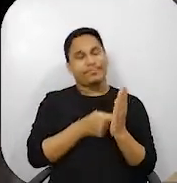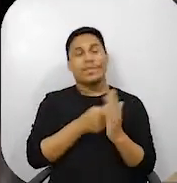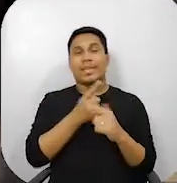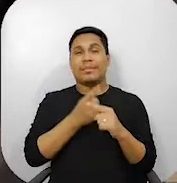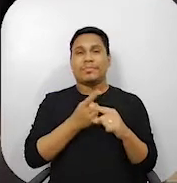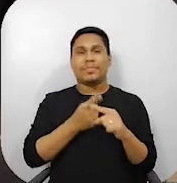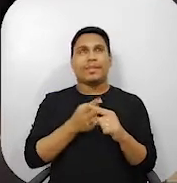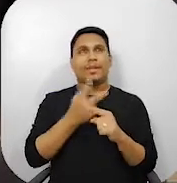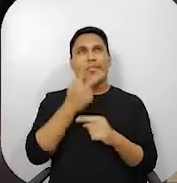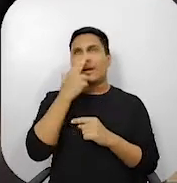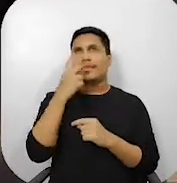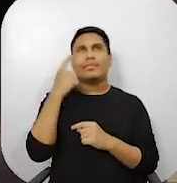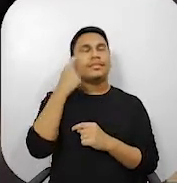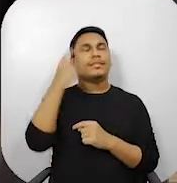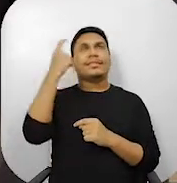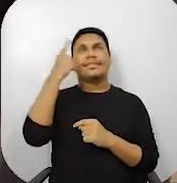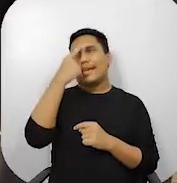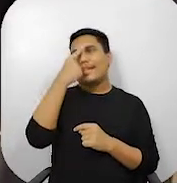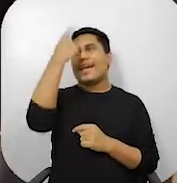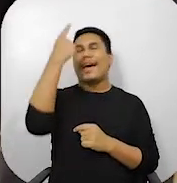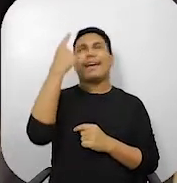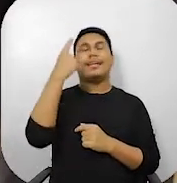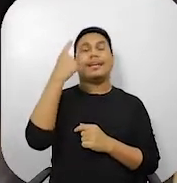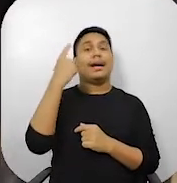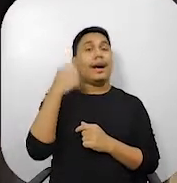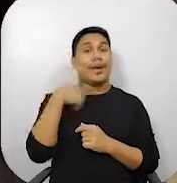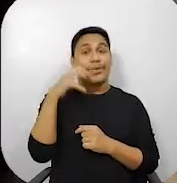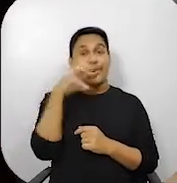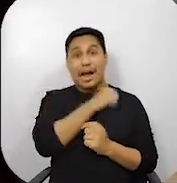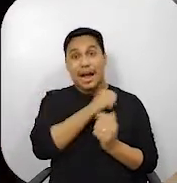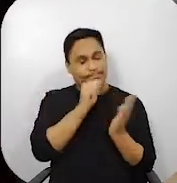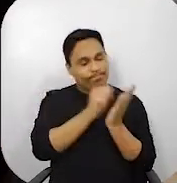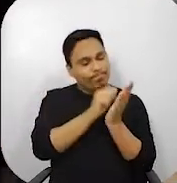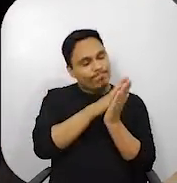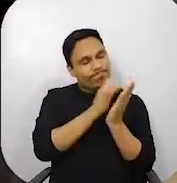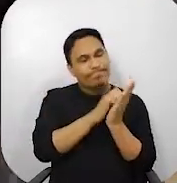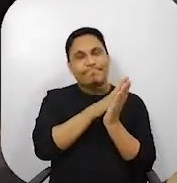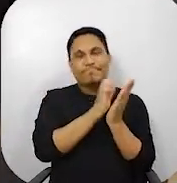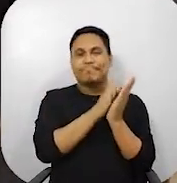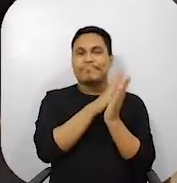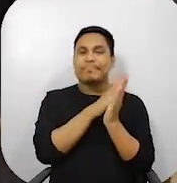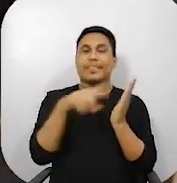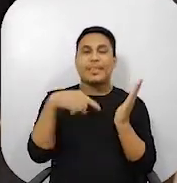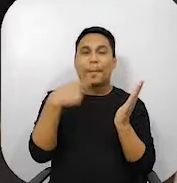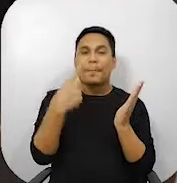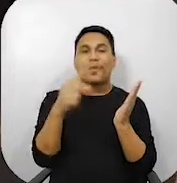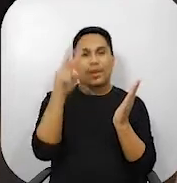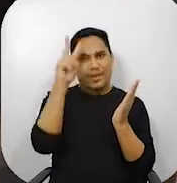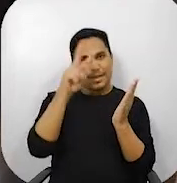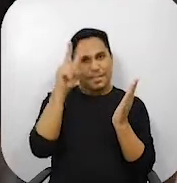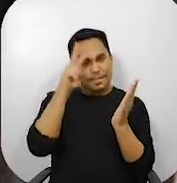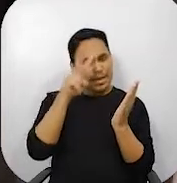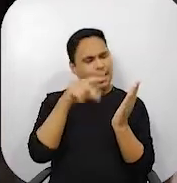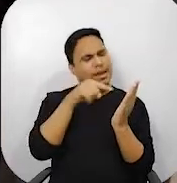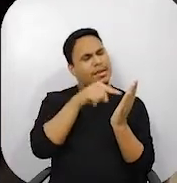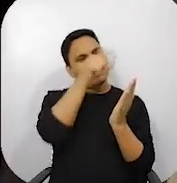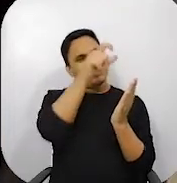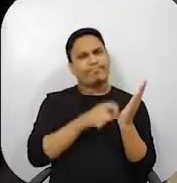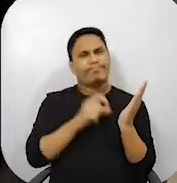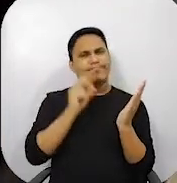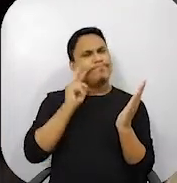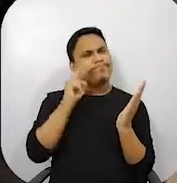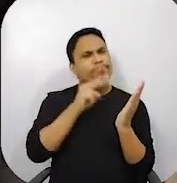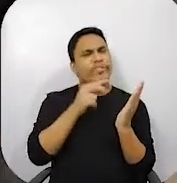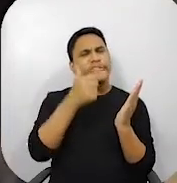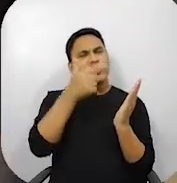coisa vem na cabeça da gente de repente aí eu corri lá e anotava embora depois eu fosse retrabalhar aquele aquele